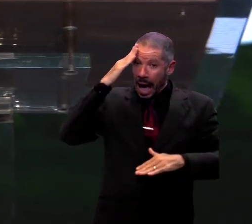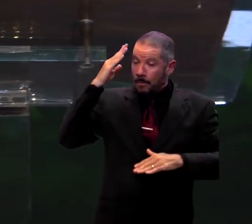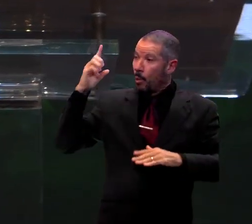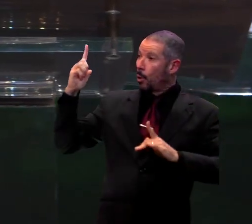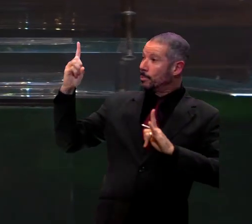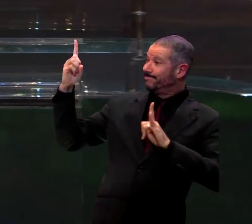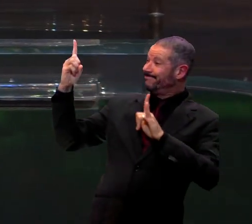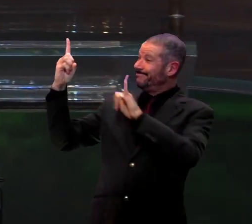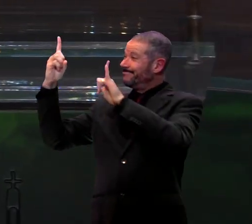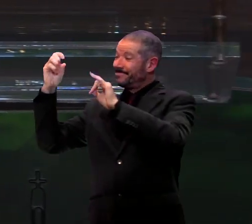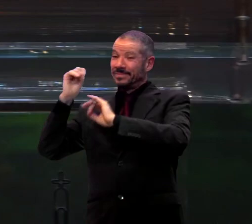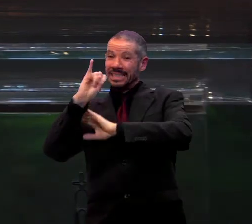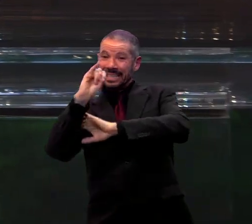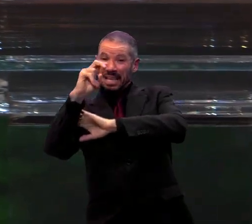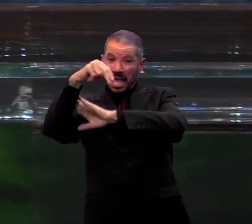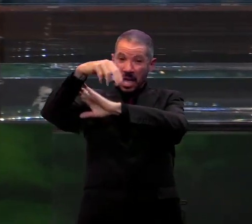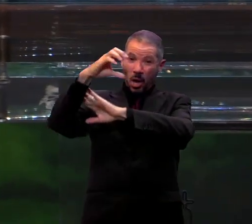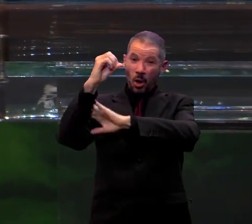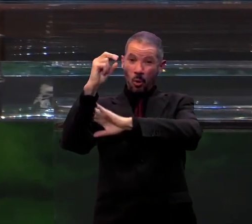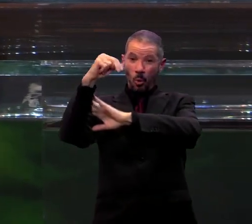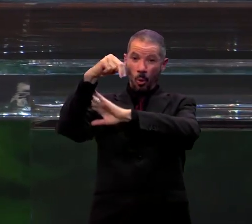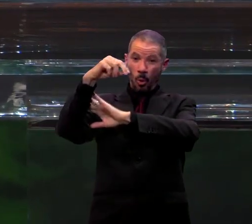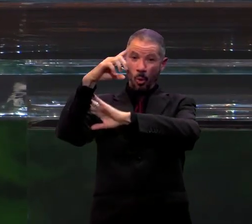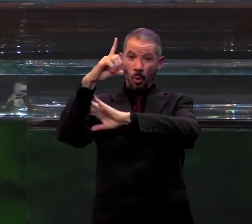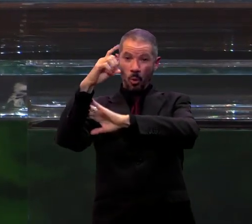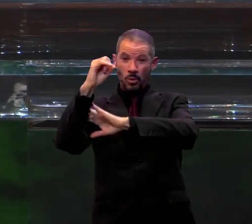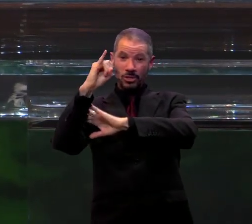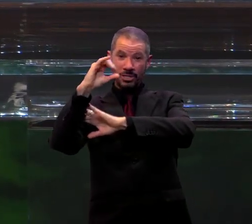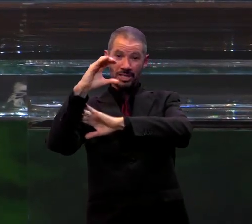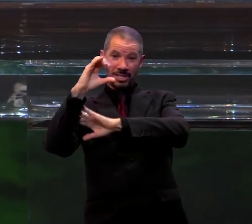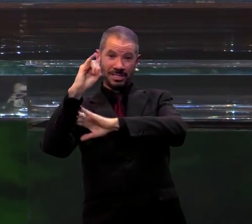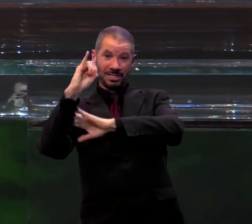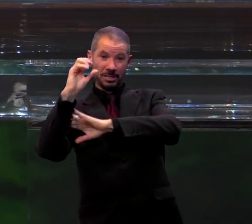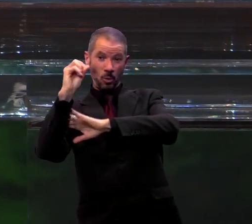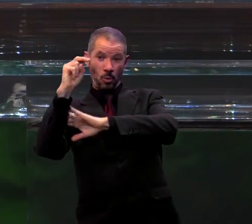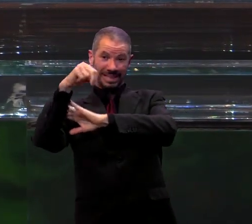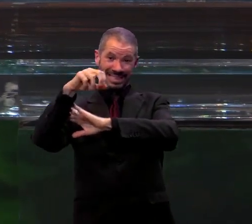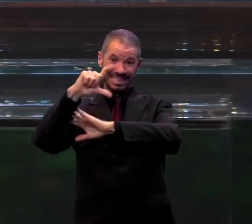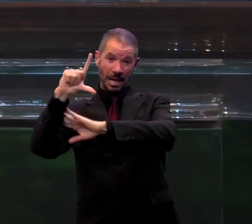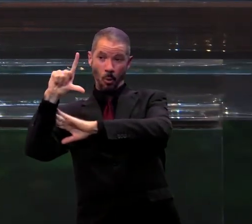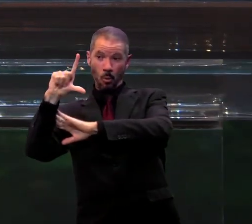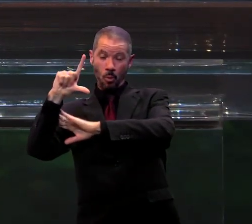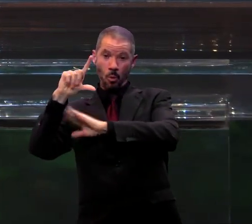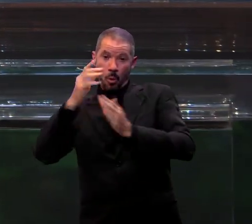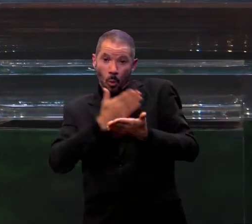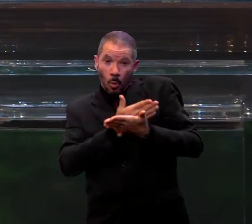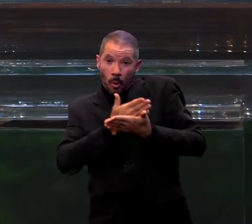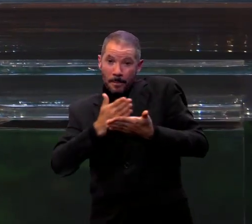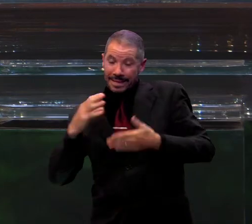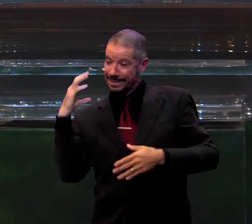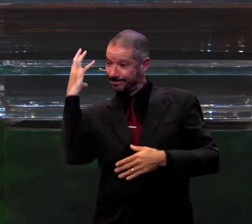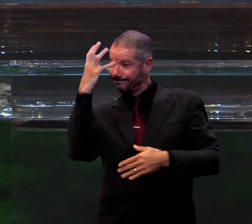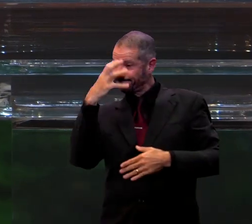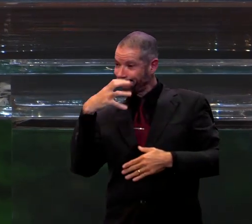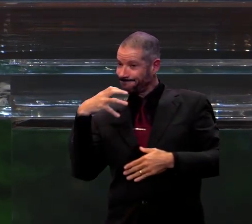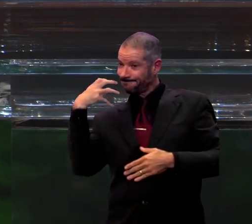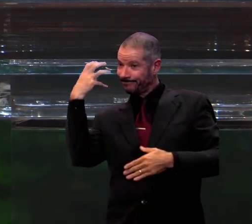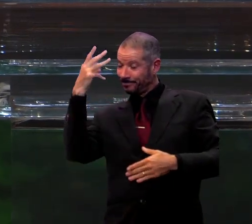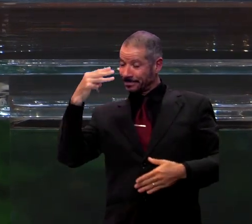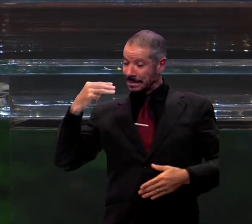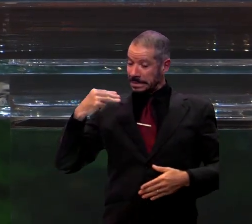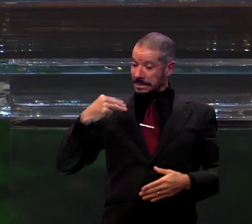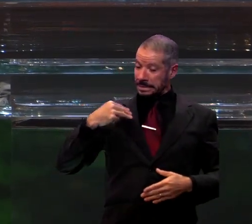pelo próximo, ele começa com compaixão, com a piedade, com um